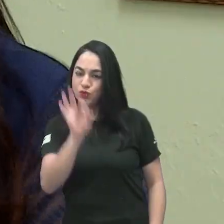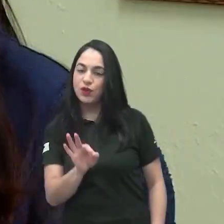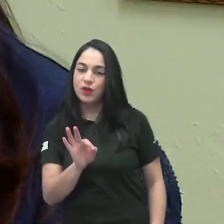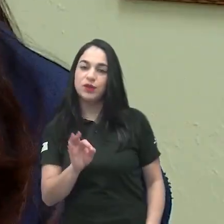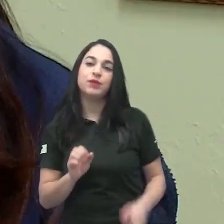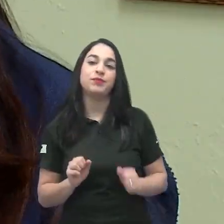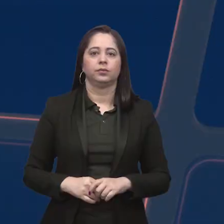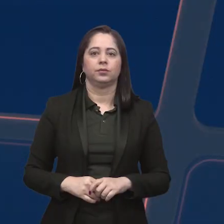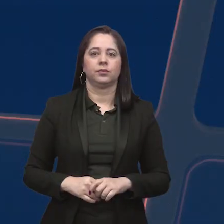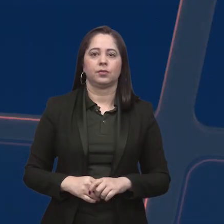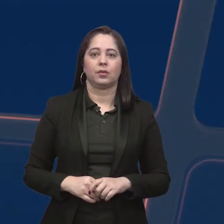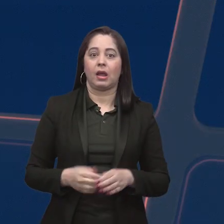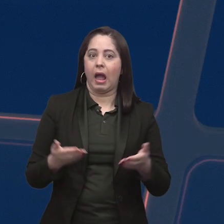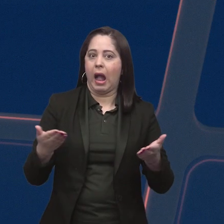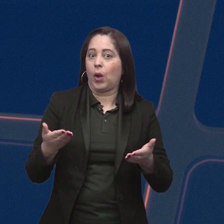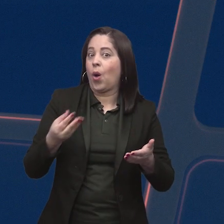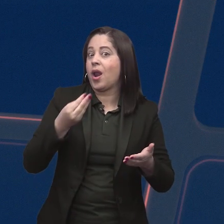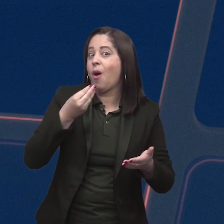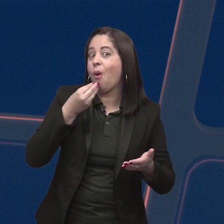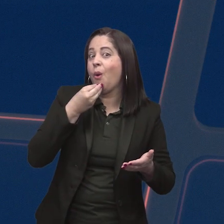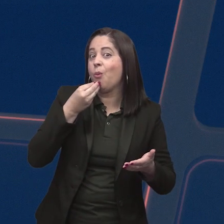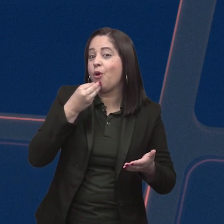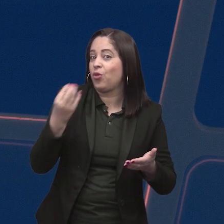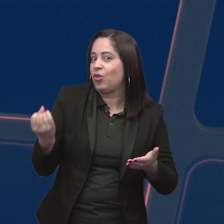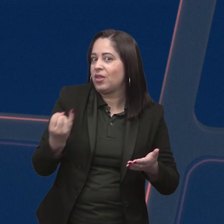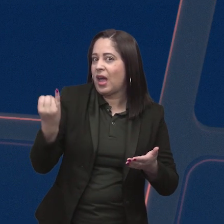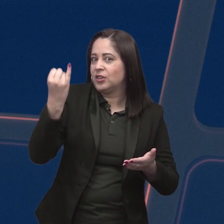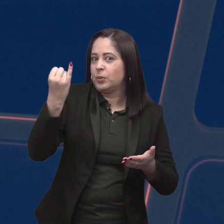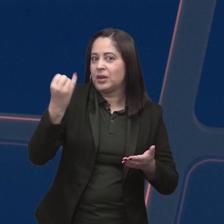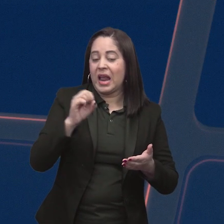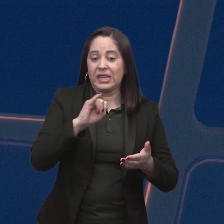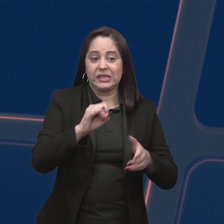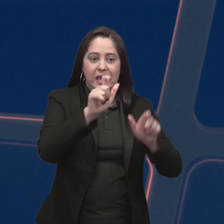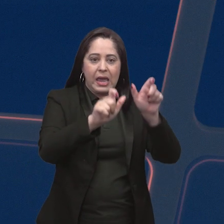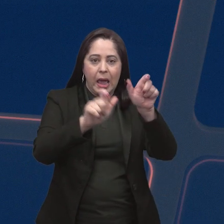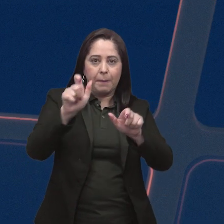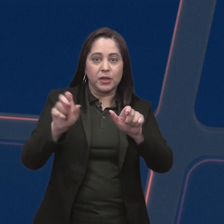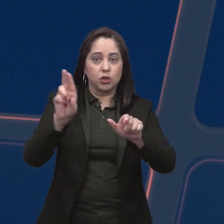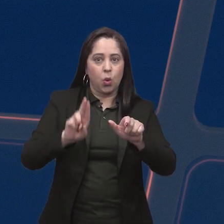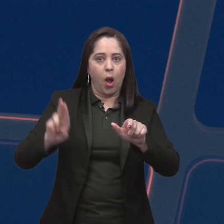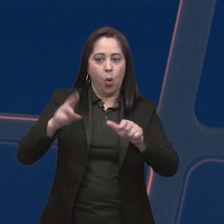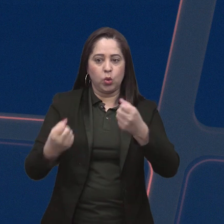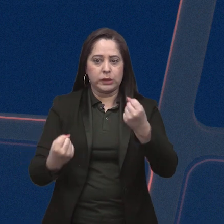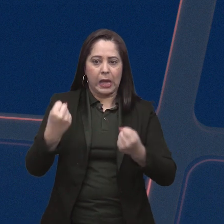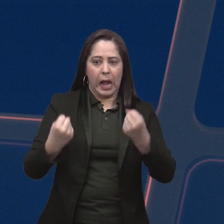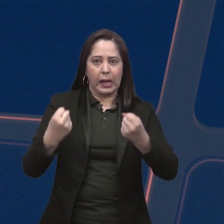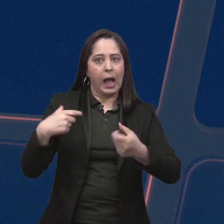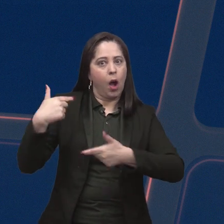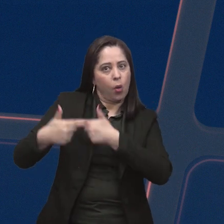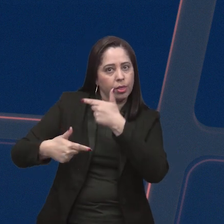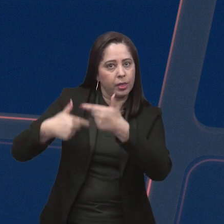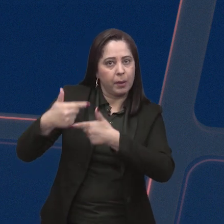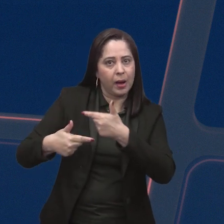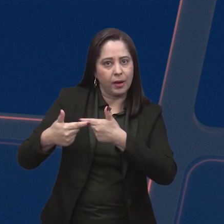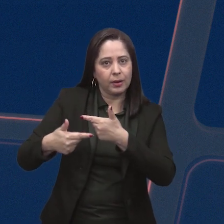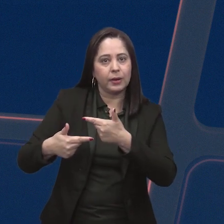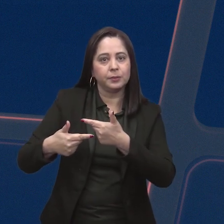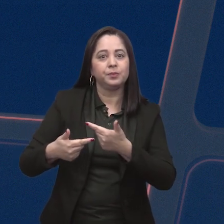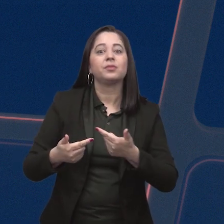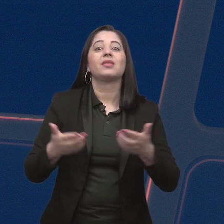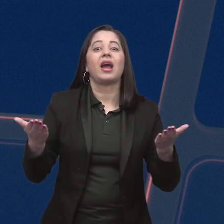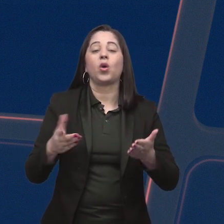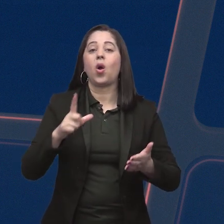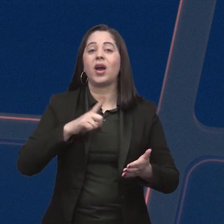consumo adequado. Uma oportunidade importante para quem usa o veículo como ferramenta de trabalho. Já